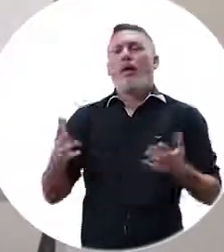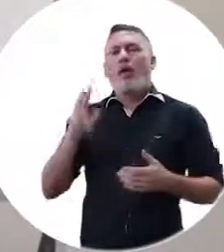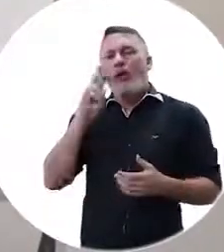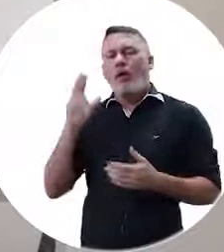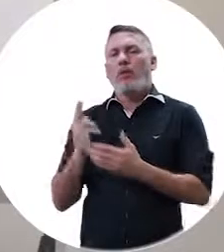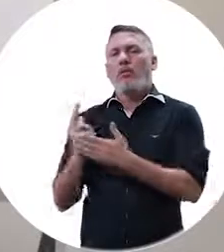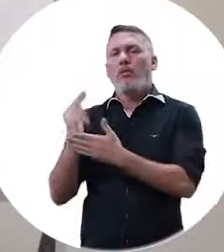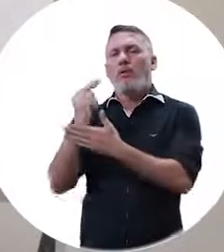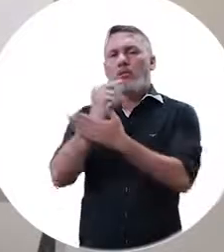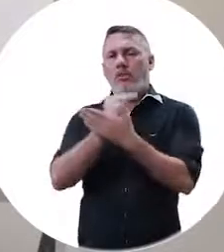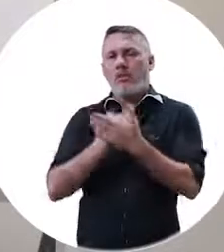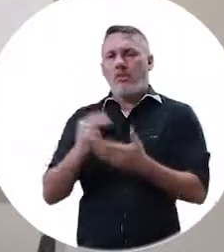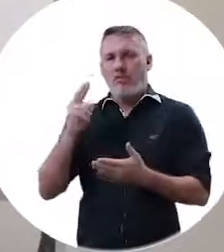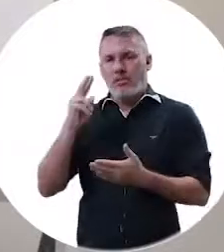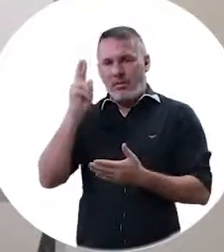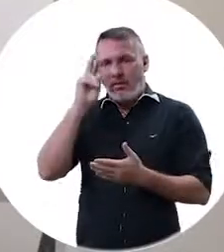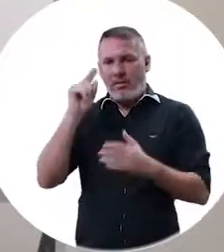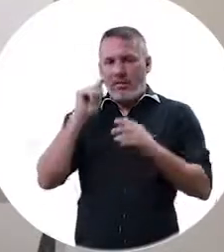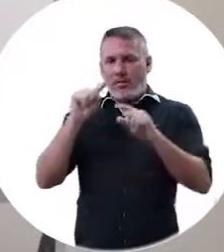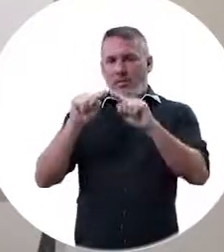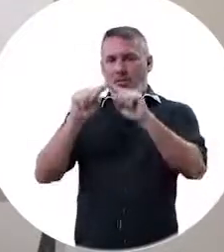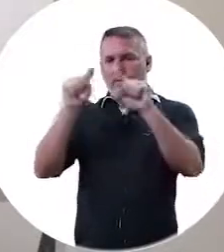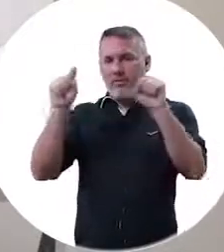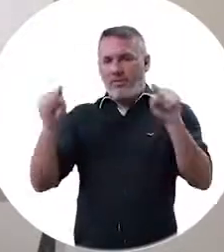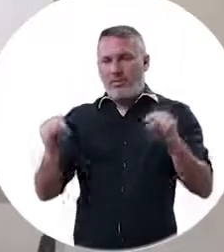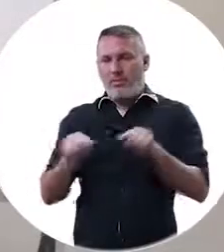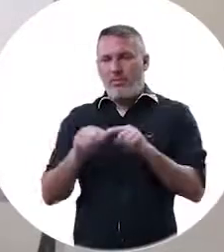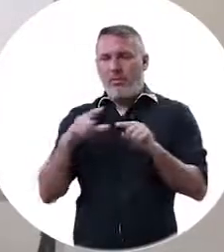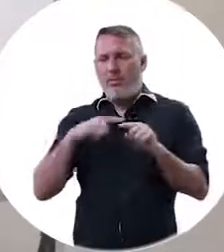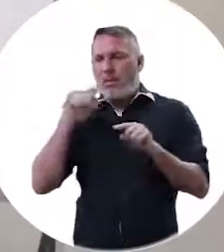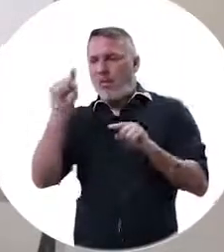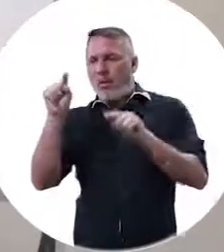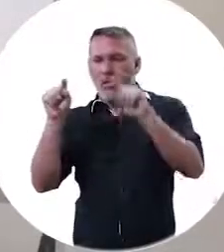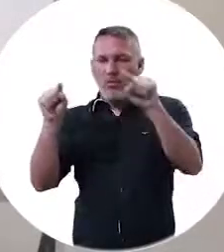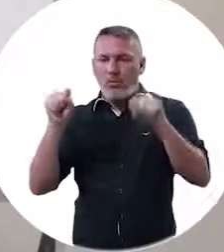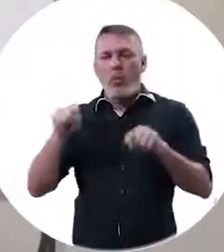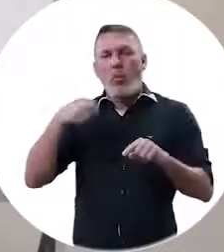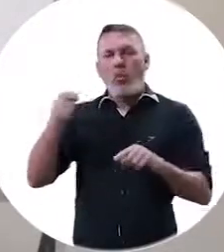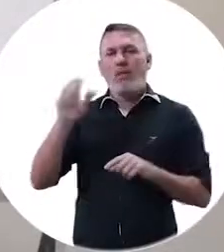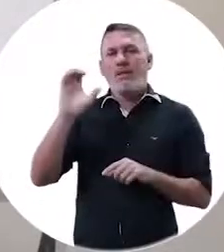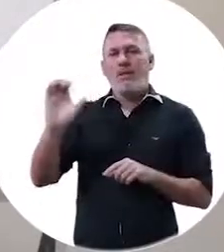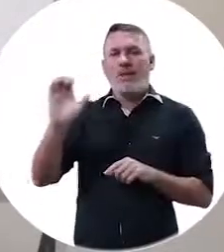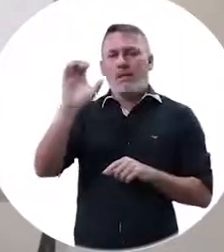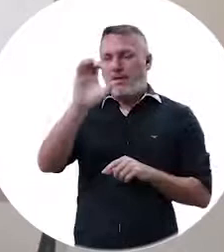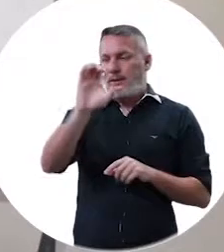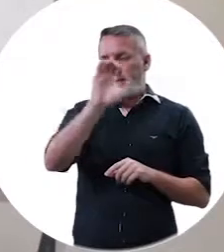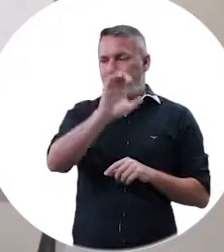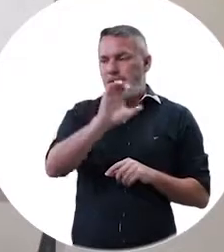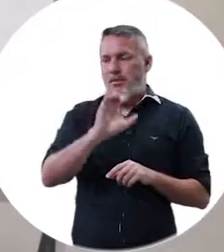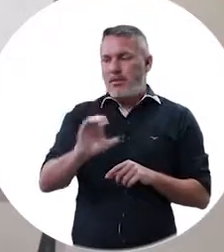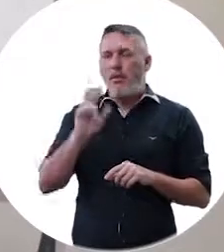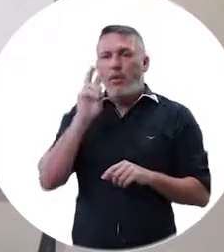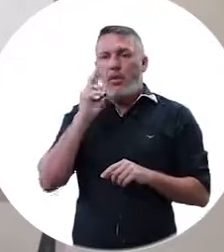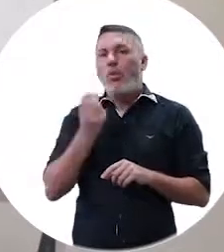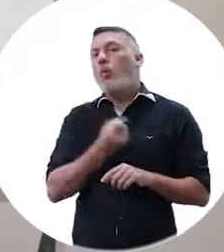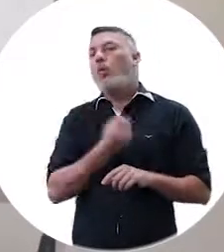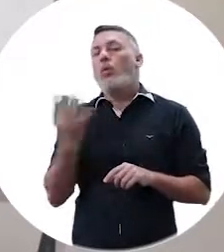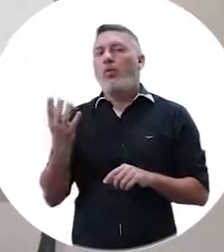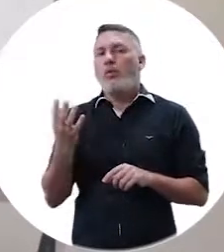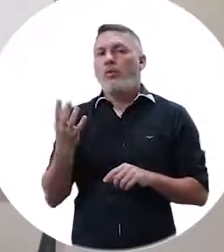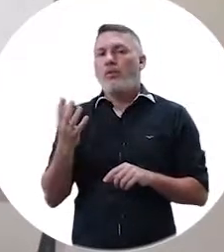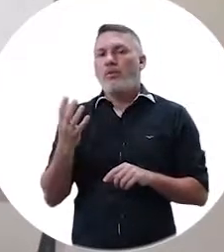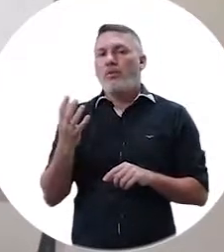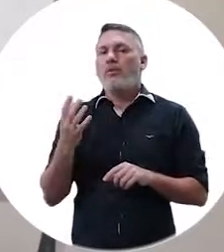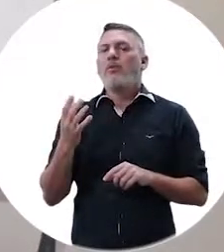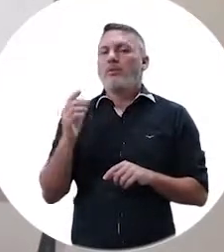eu tenho nela? Lembra da representação de cadeias em forma de linha? Cada ponta ou cada vértice é um carbono. 1, 2,